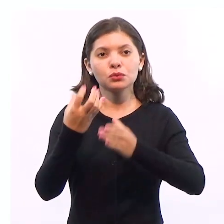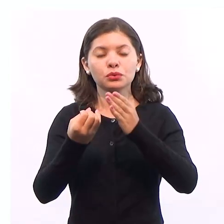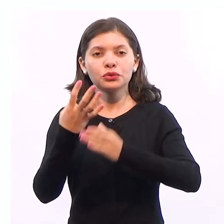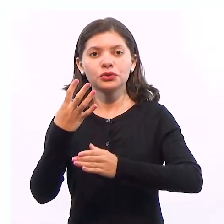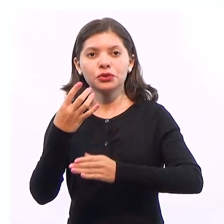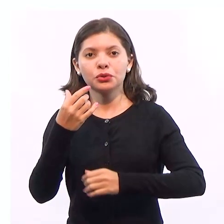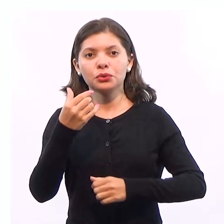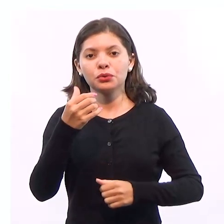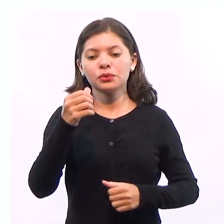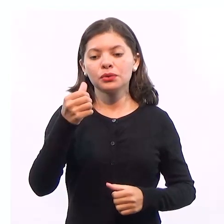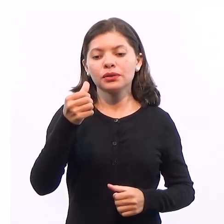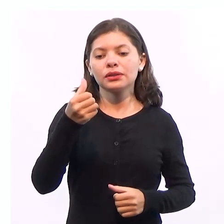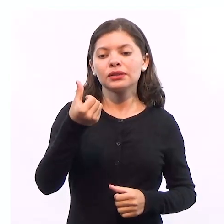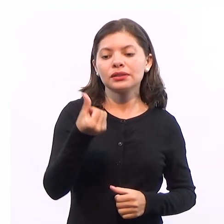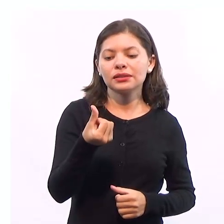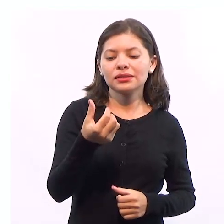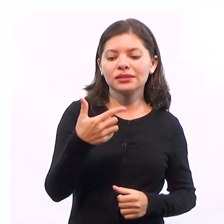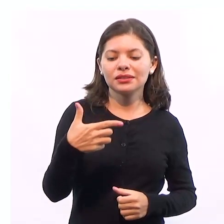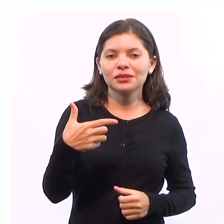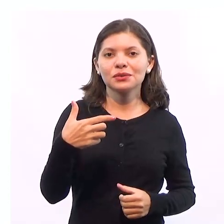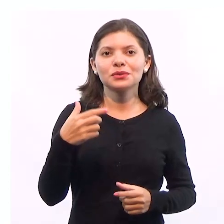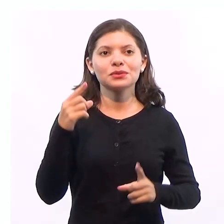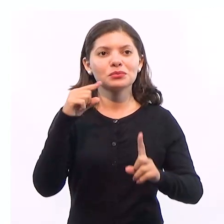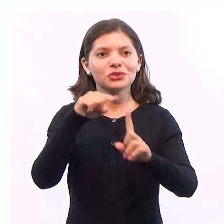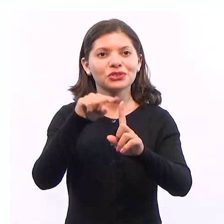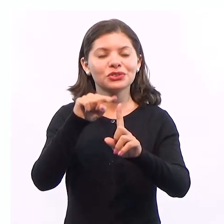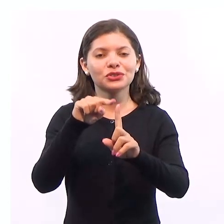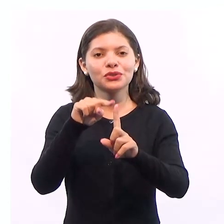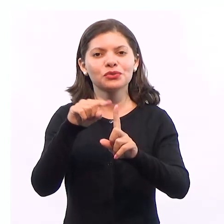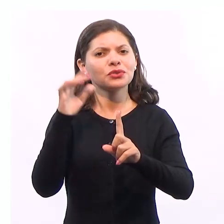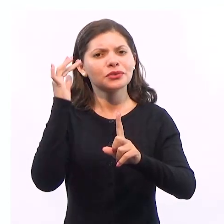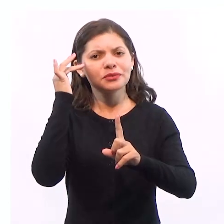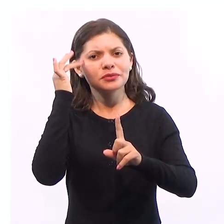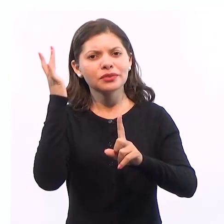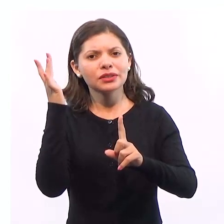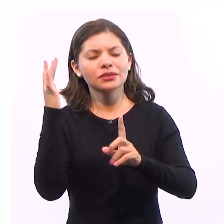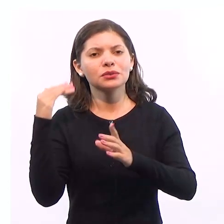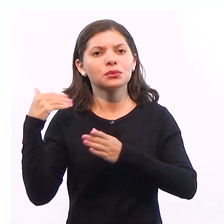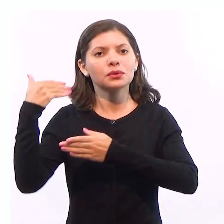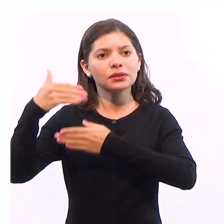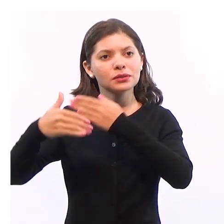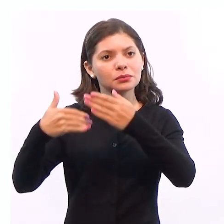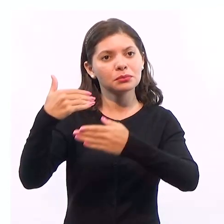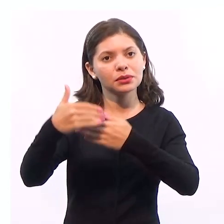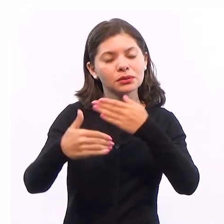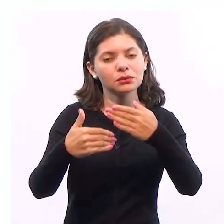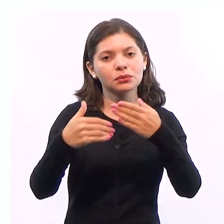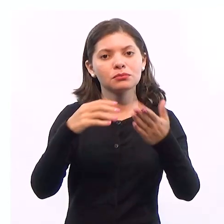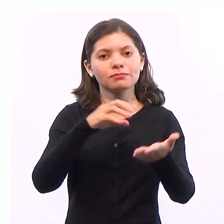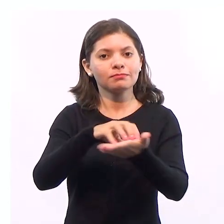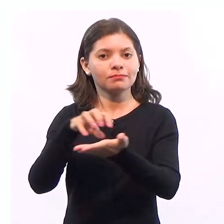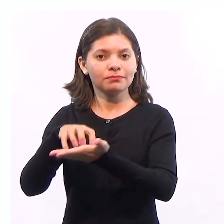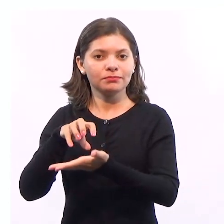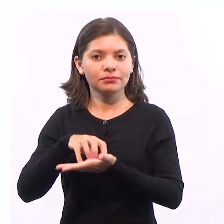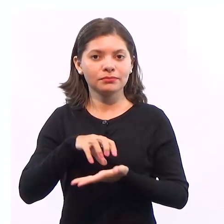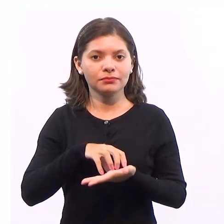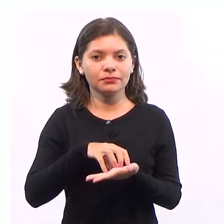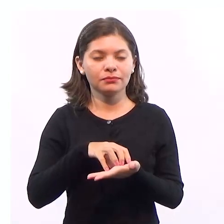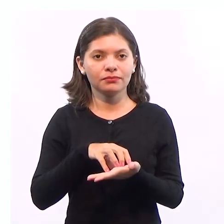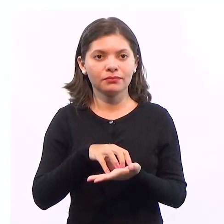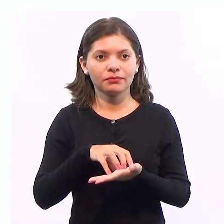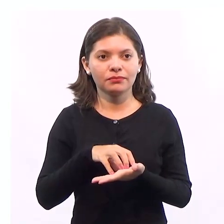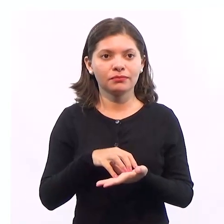surgiu a partir de 62, tá? No objetivo, tá, de facilitar o crescimento e o desenvolvimento